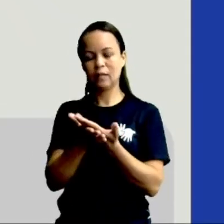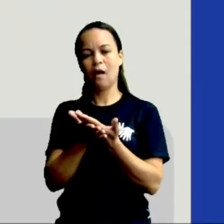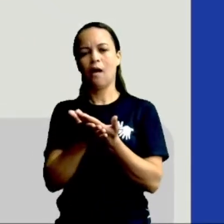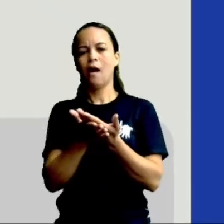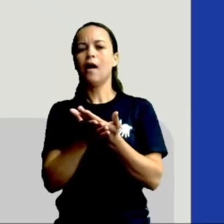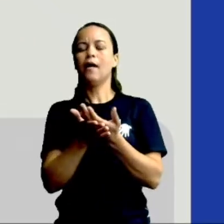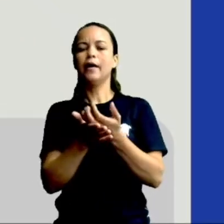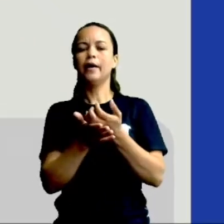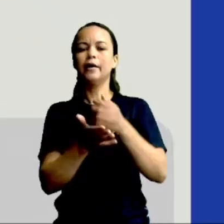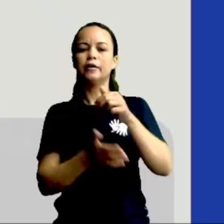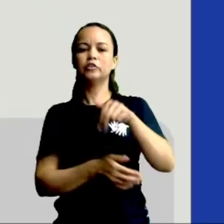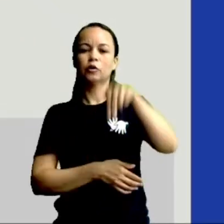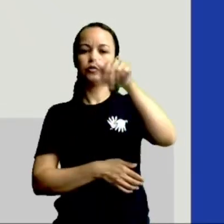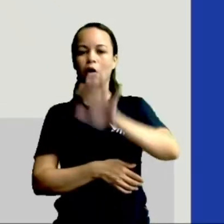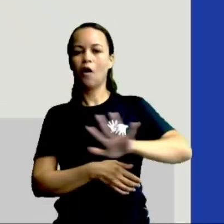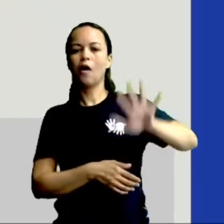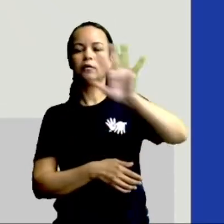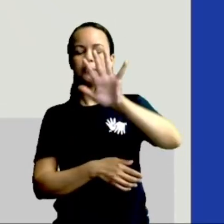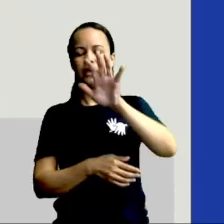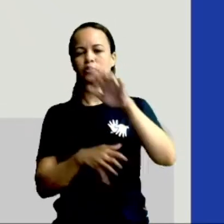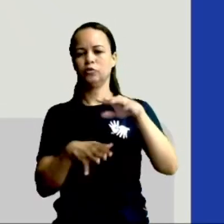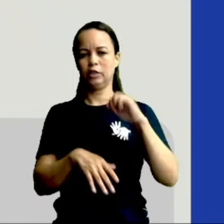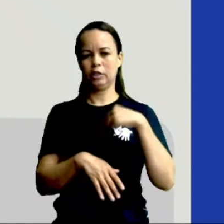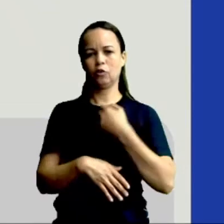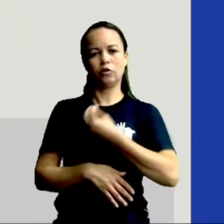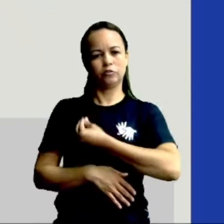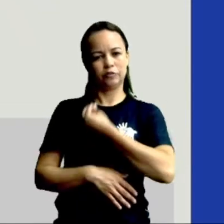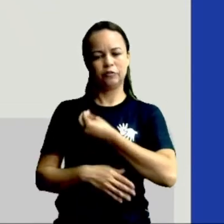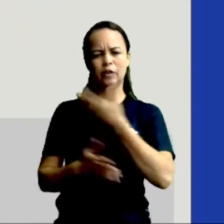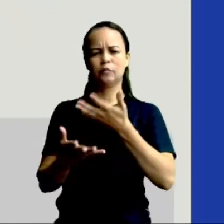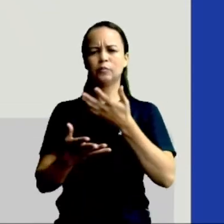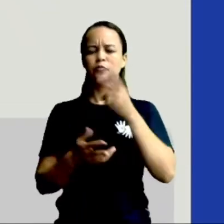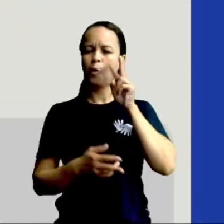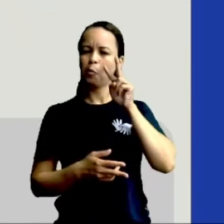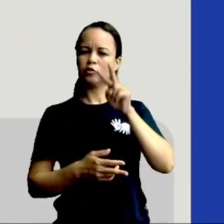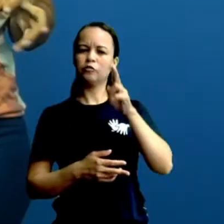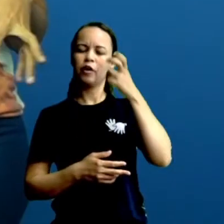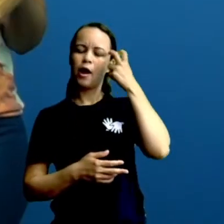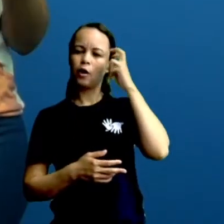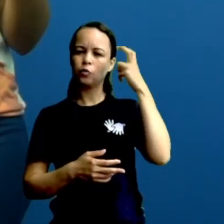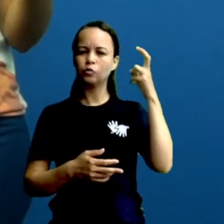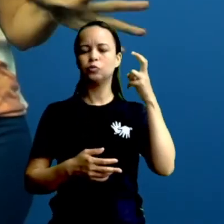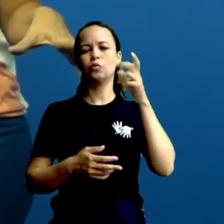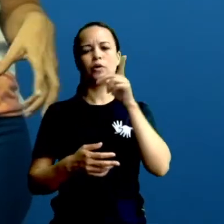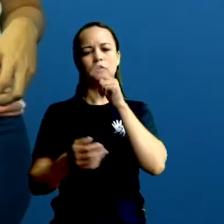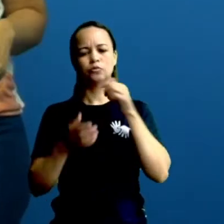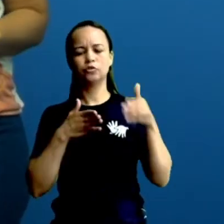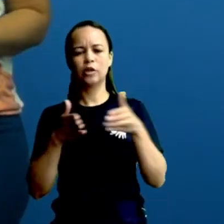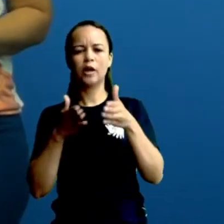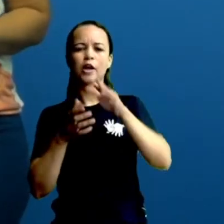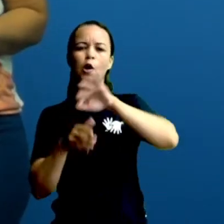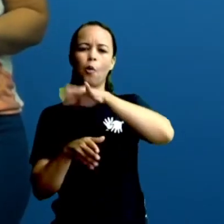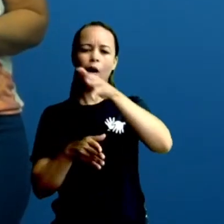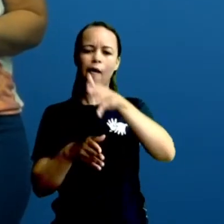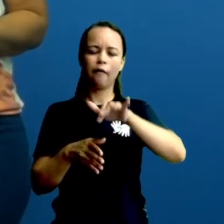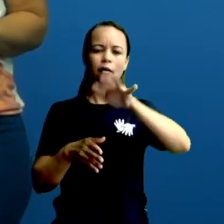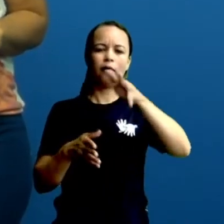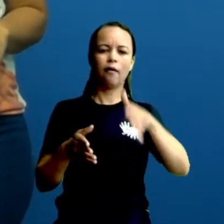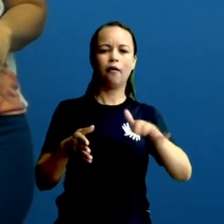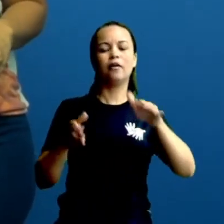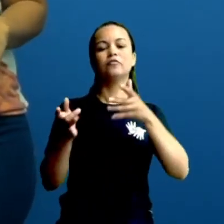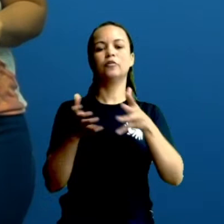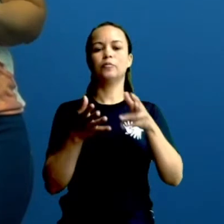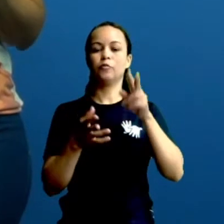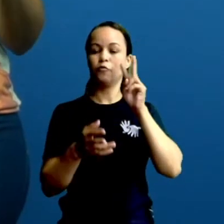região, a região onde a gente mora, tá certo? Então, nós vamos ver um pouquinho da cultura, um pouquinho dos rios, relevo, nós vamos ver